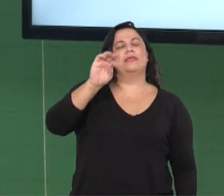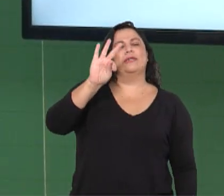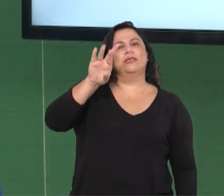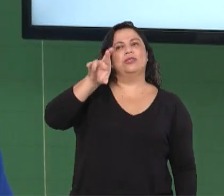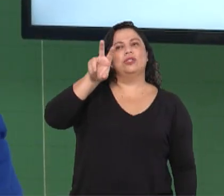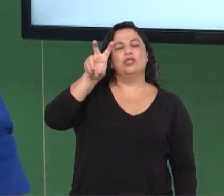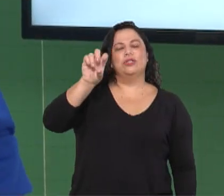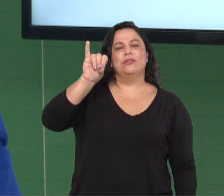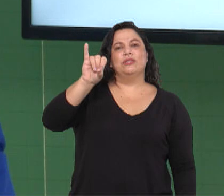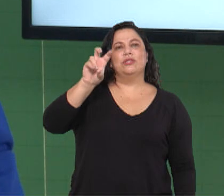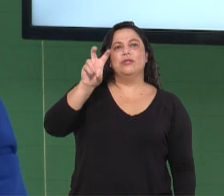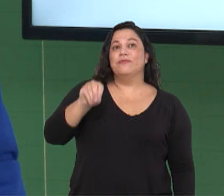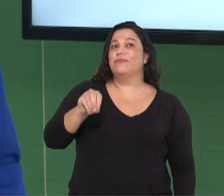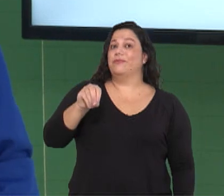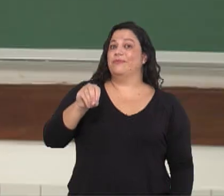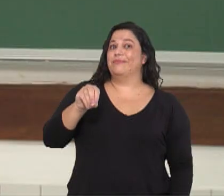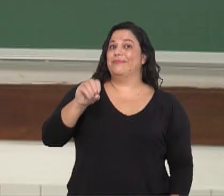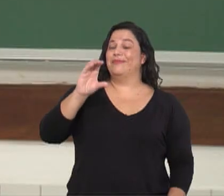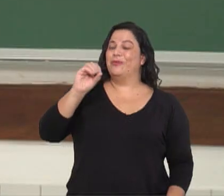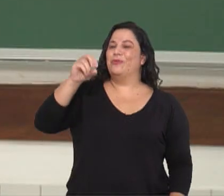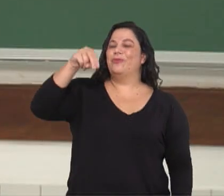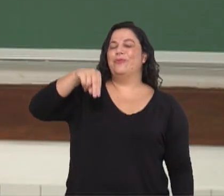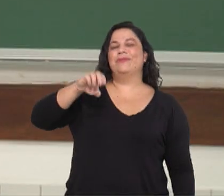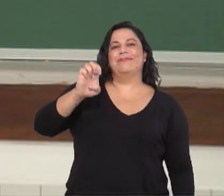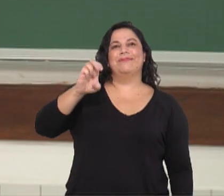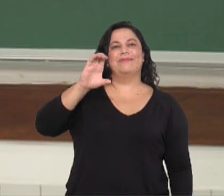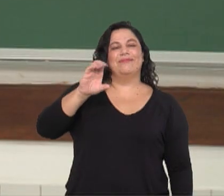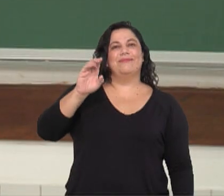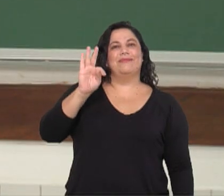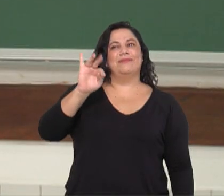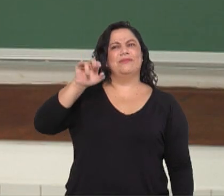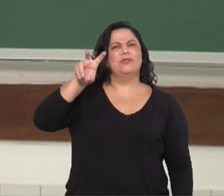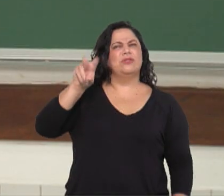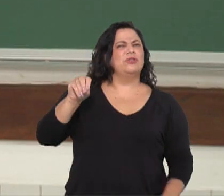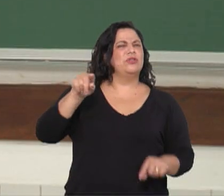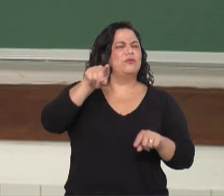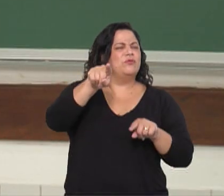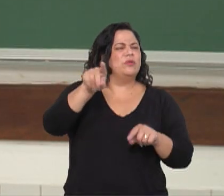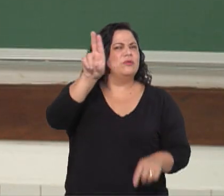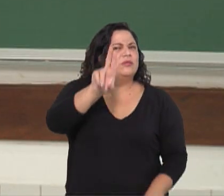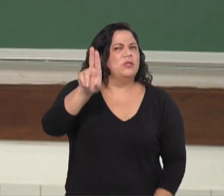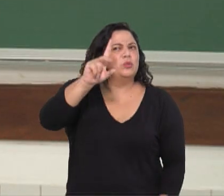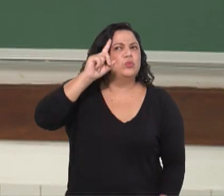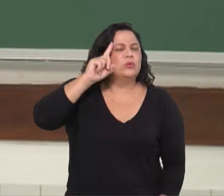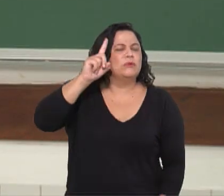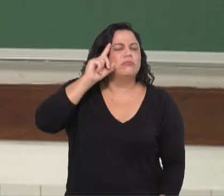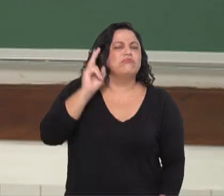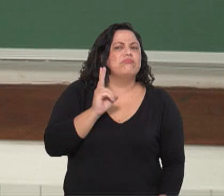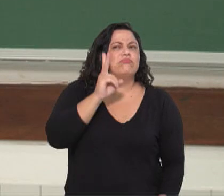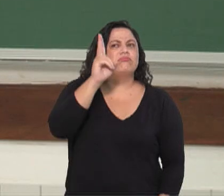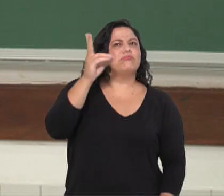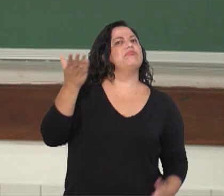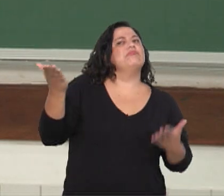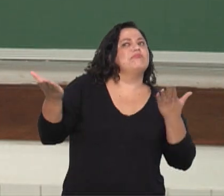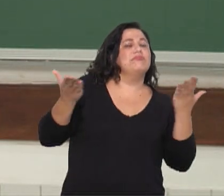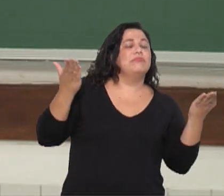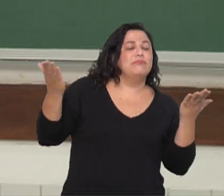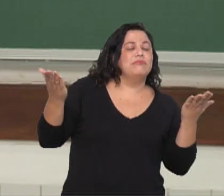de comparação mais usado no nosso dia a dia? Conseguiram encontrar? Lembraram dele? Vamos